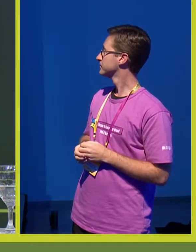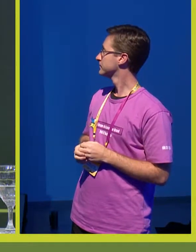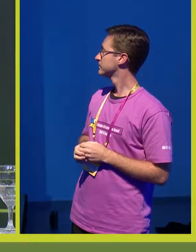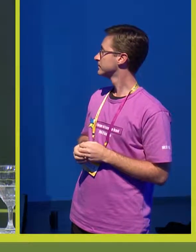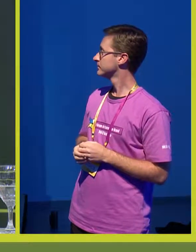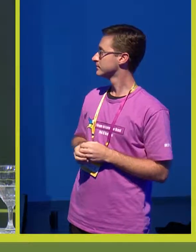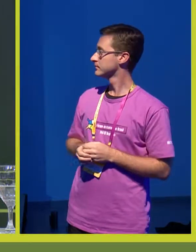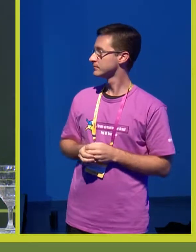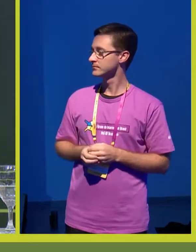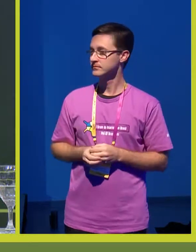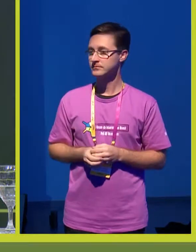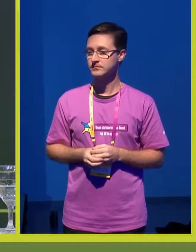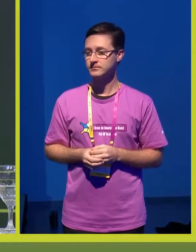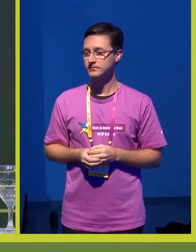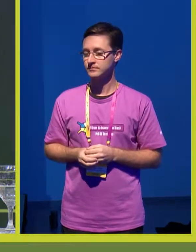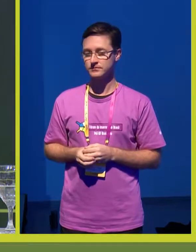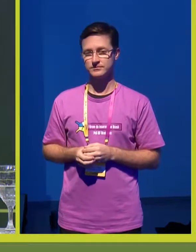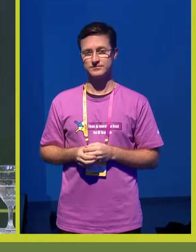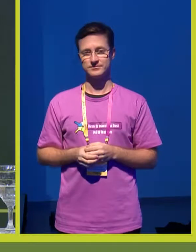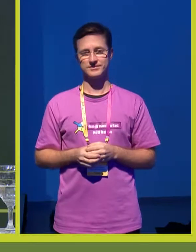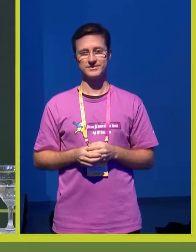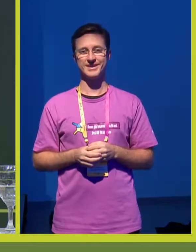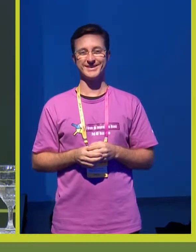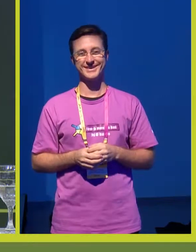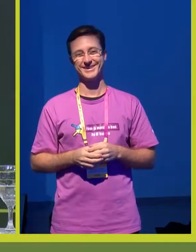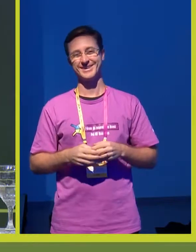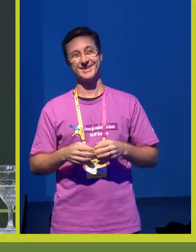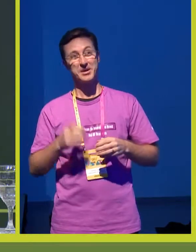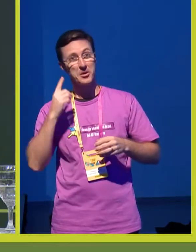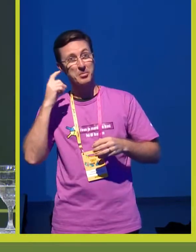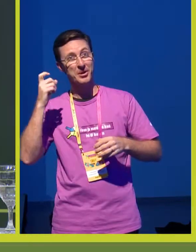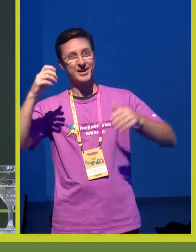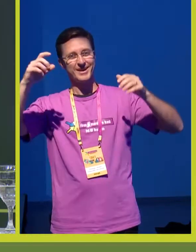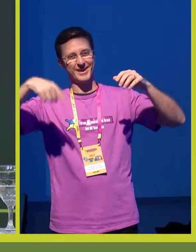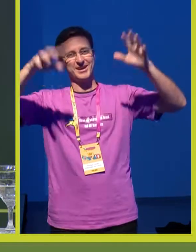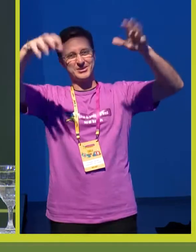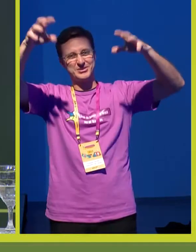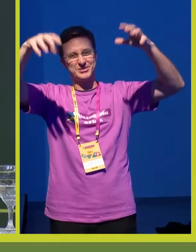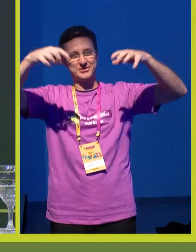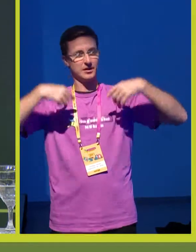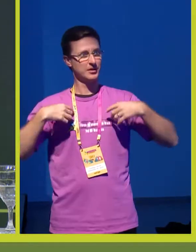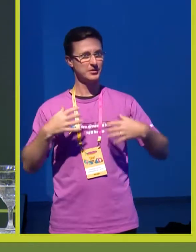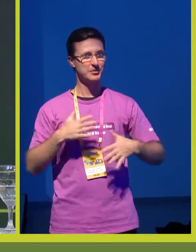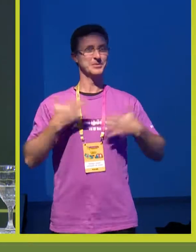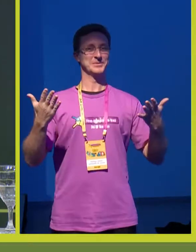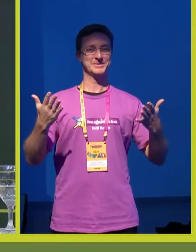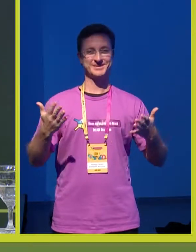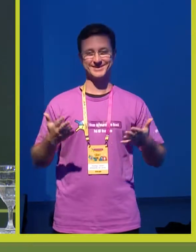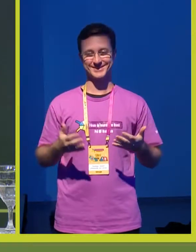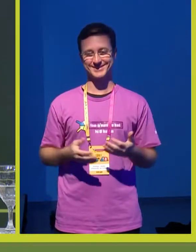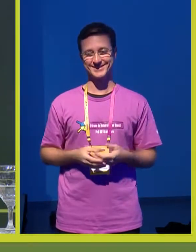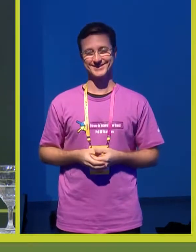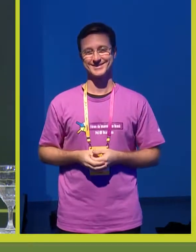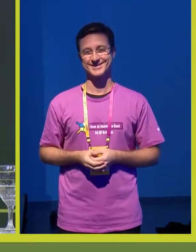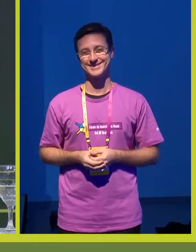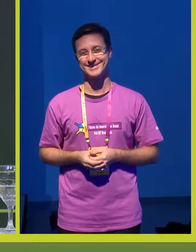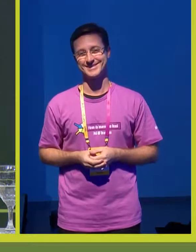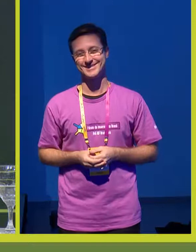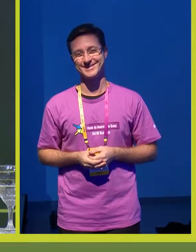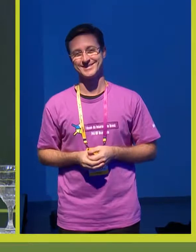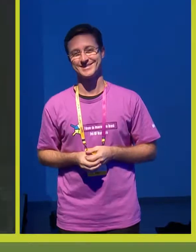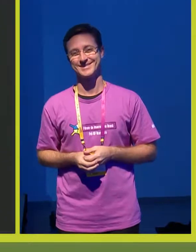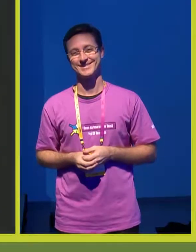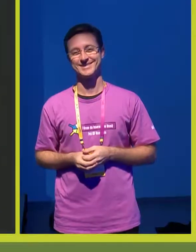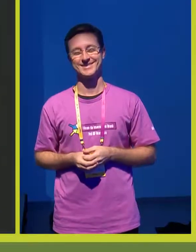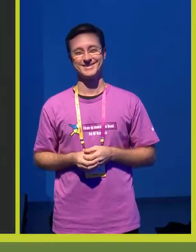de... Isso é chuva, gente. Assustei também. bom, esse